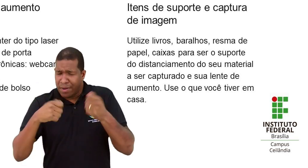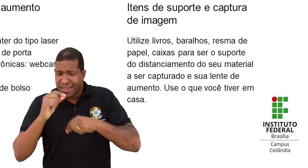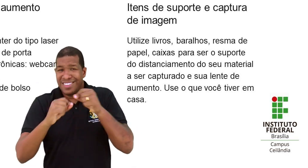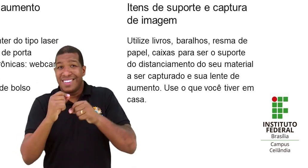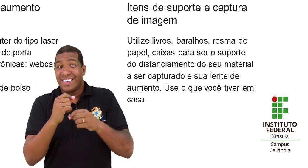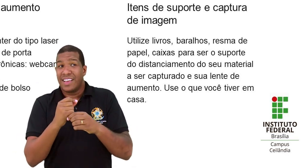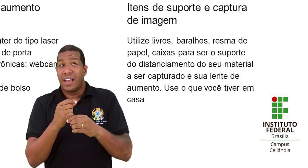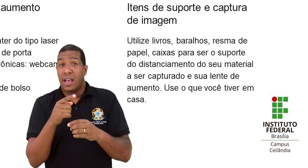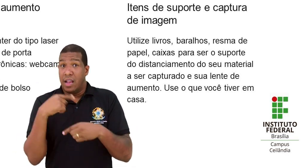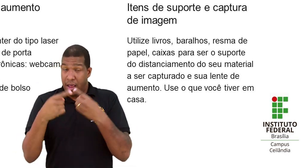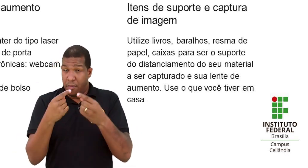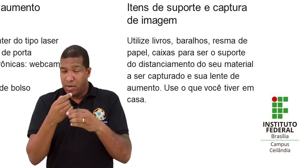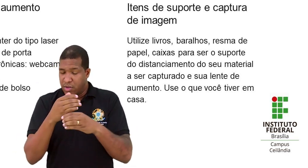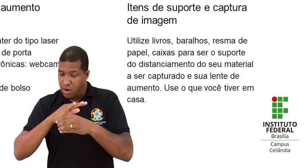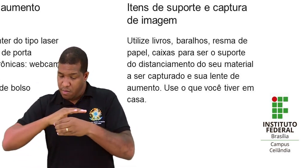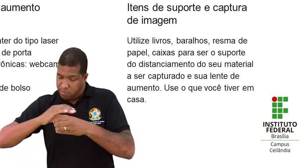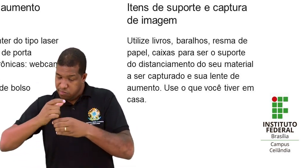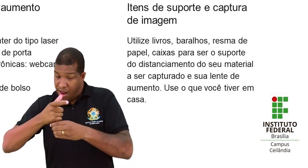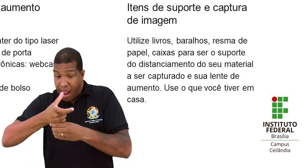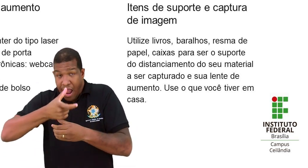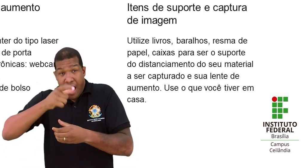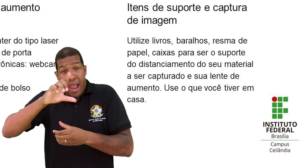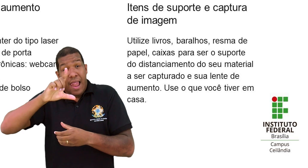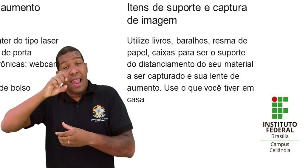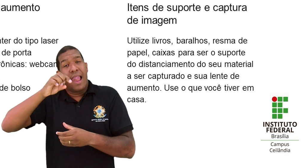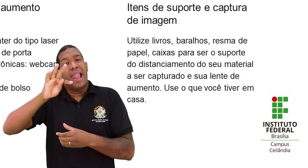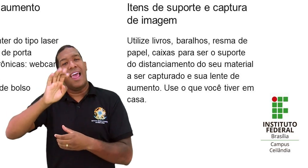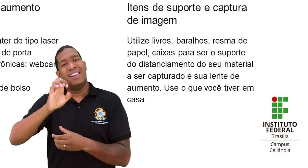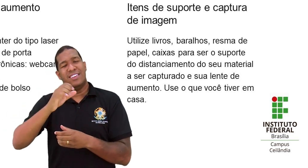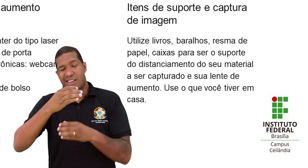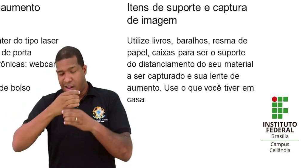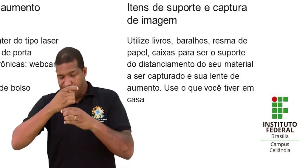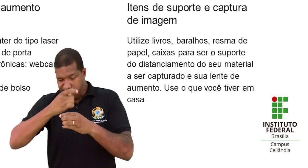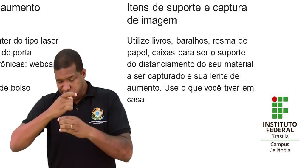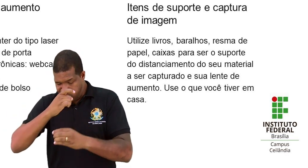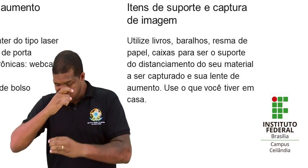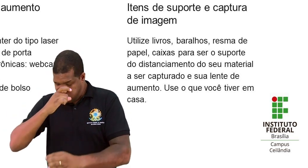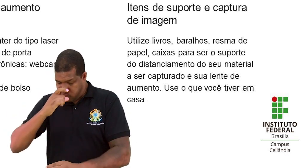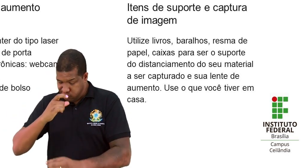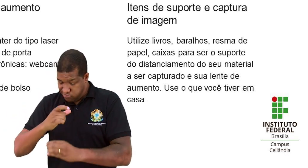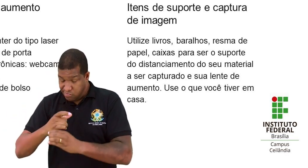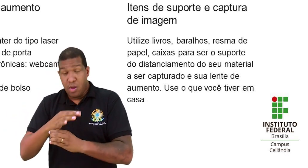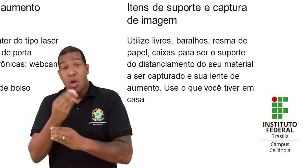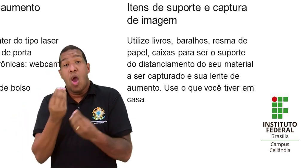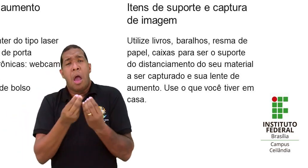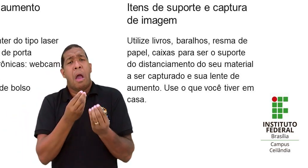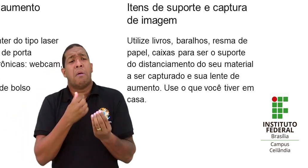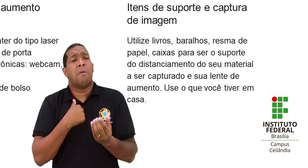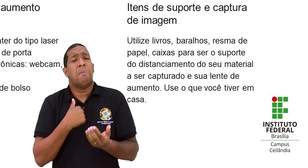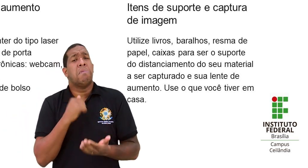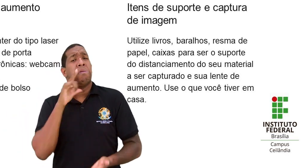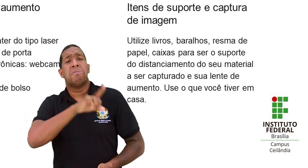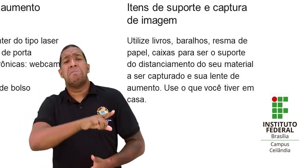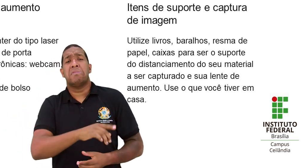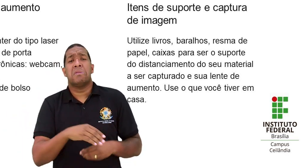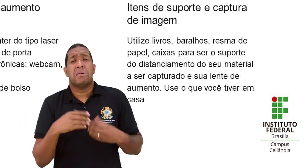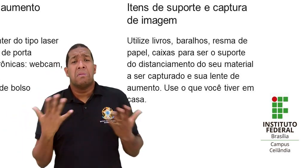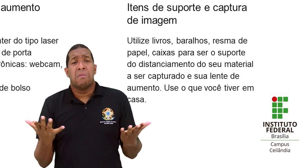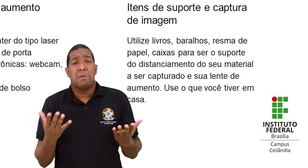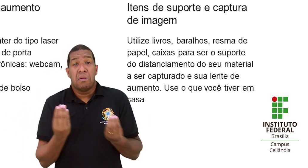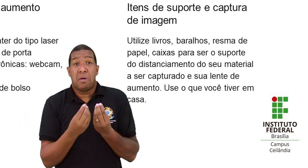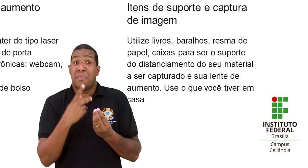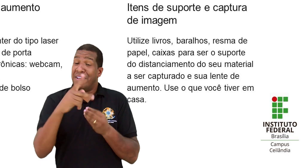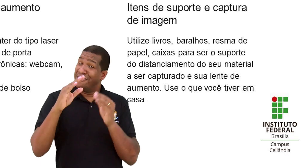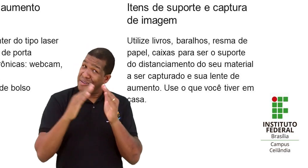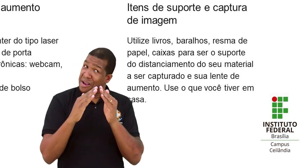de lentes. E essas lentes, elas podem ser obtidas em vários objetos